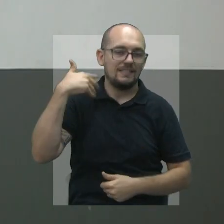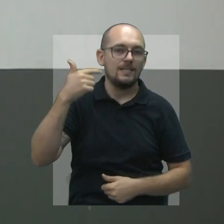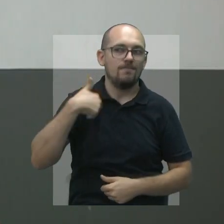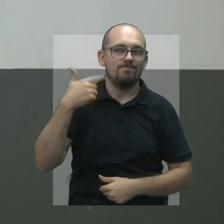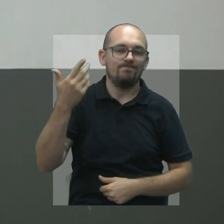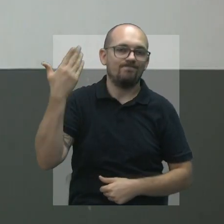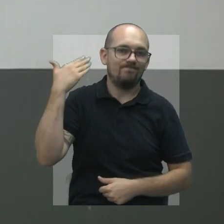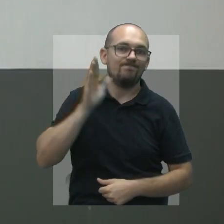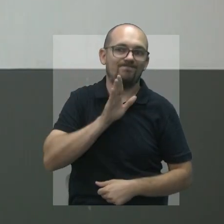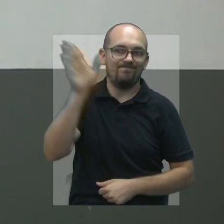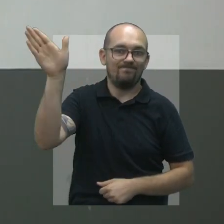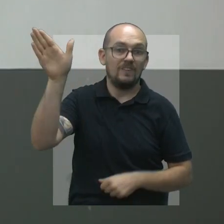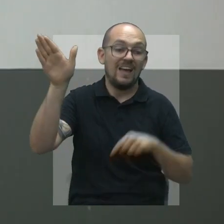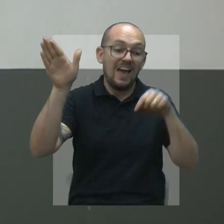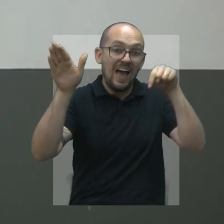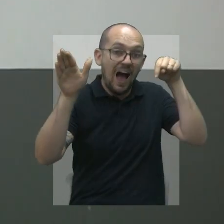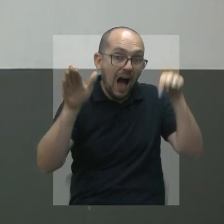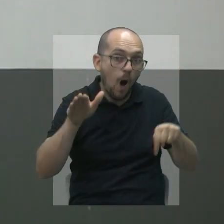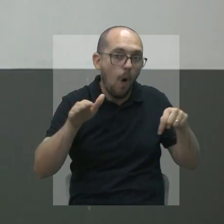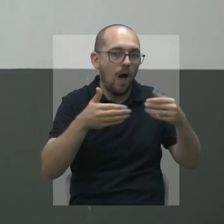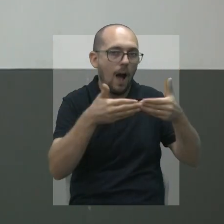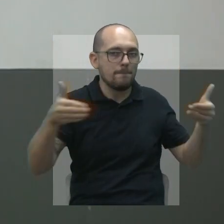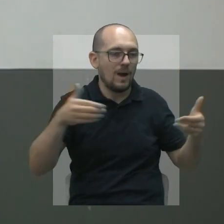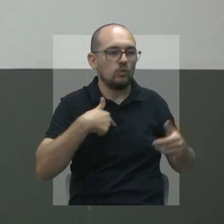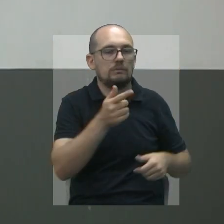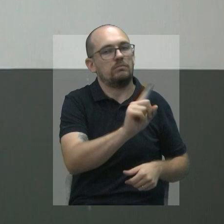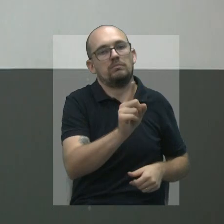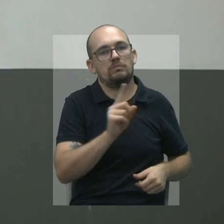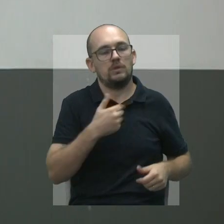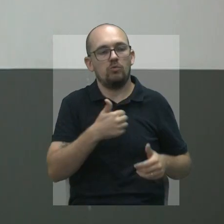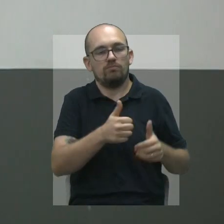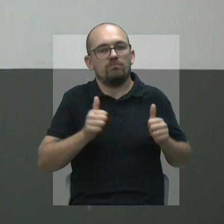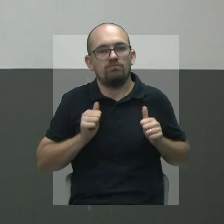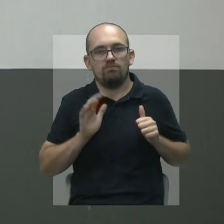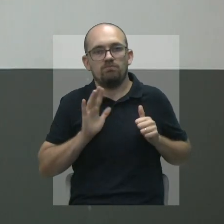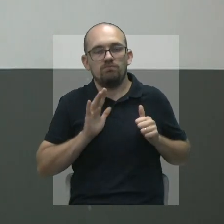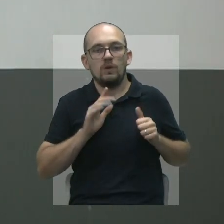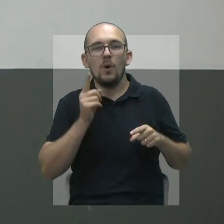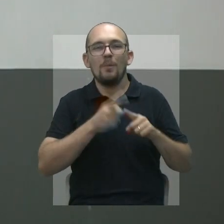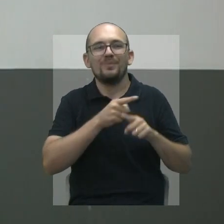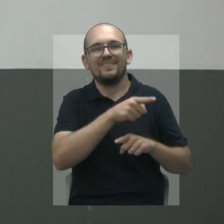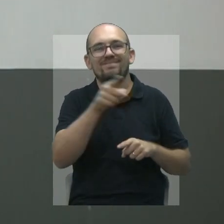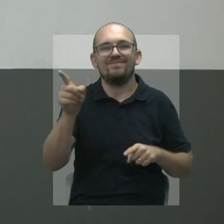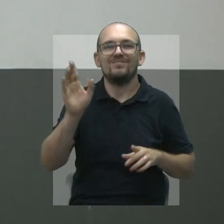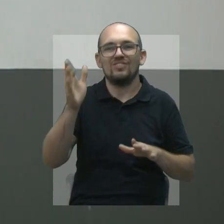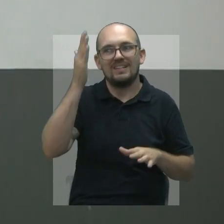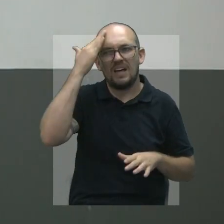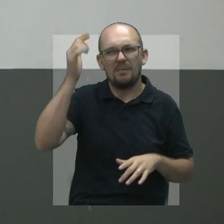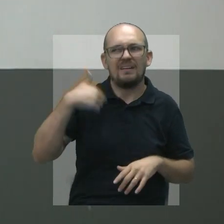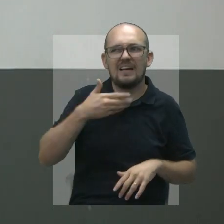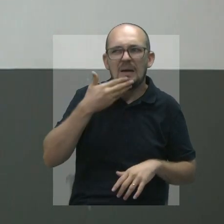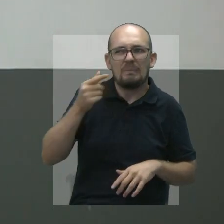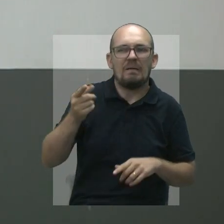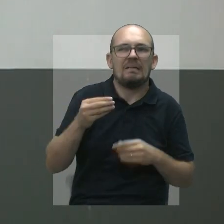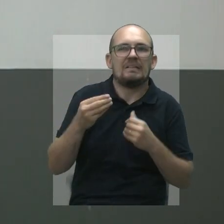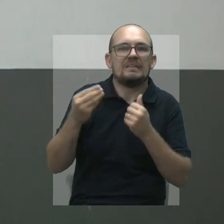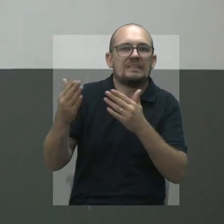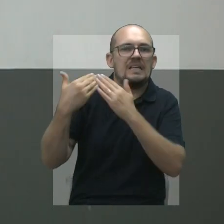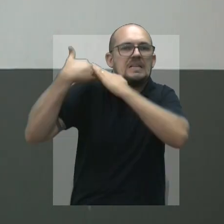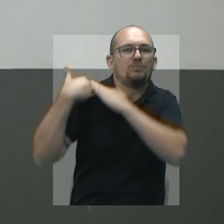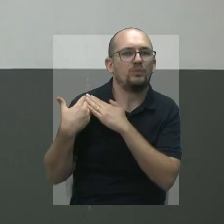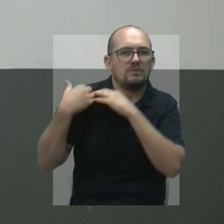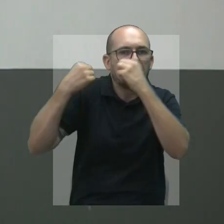joguei nenhum jogo nos Jogos Abertos. Mas é porque ninguém, precisou colocar essa responsabilidade em